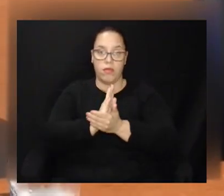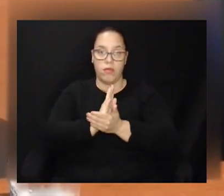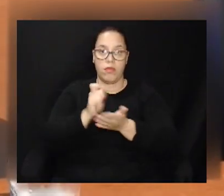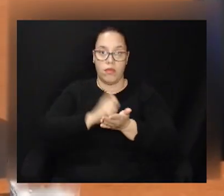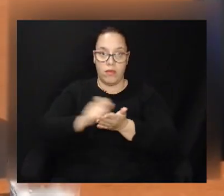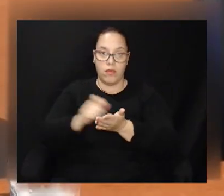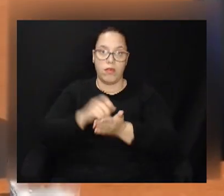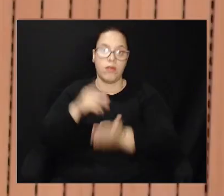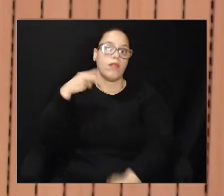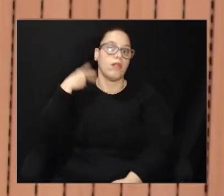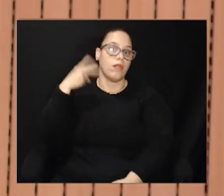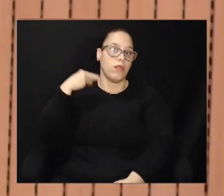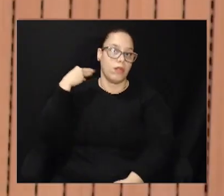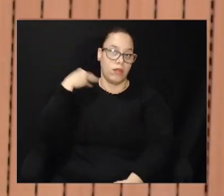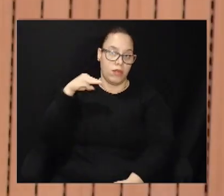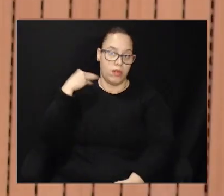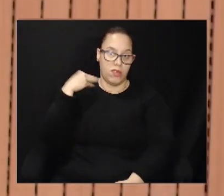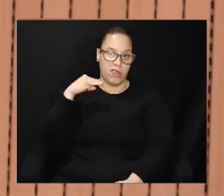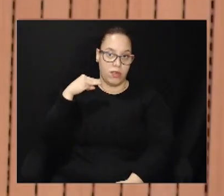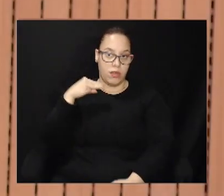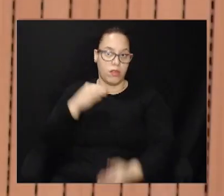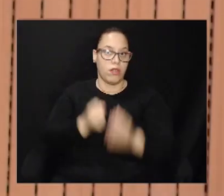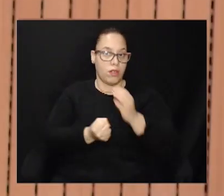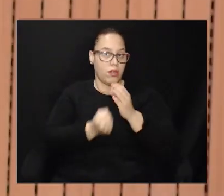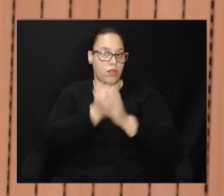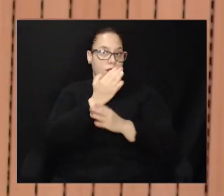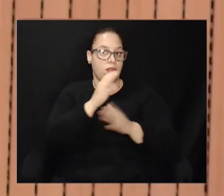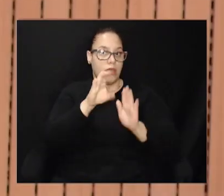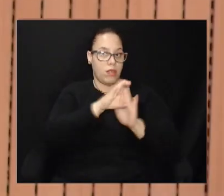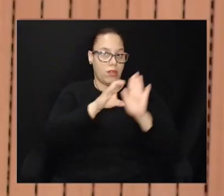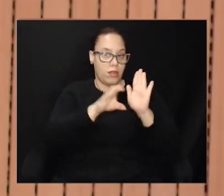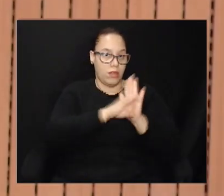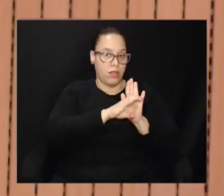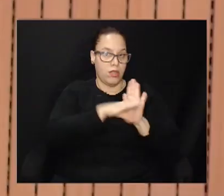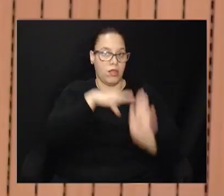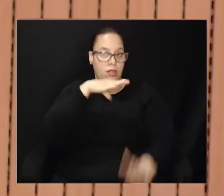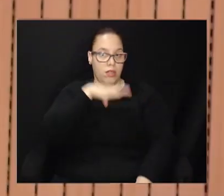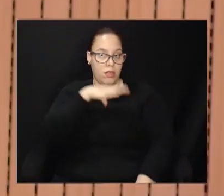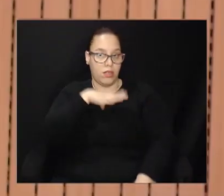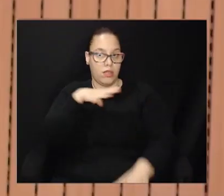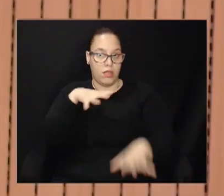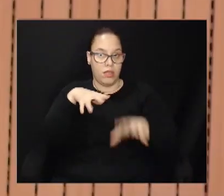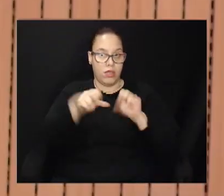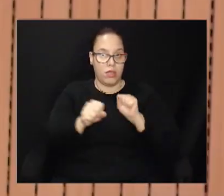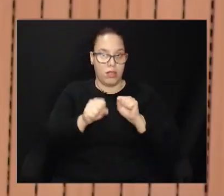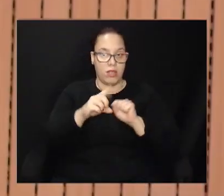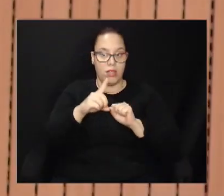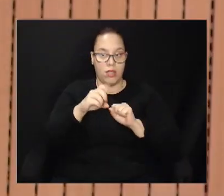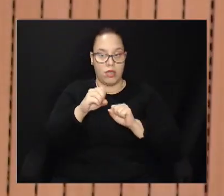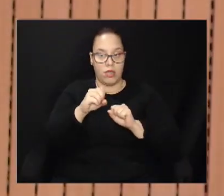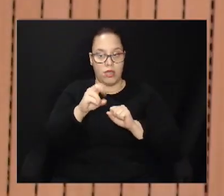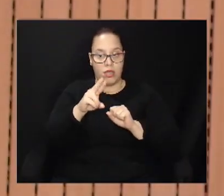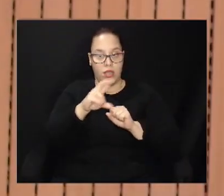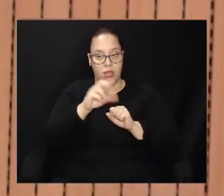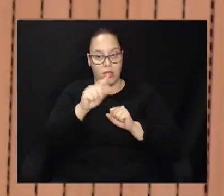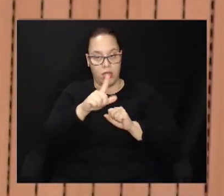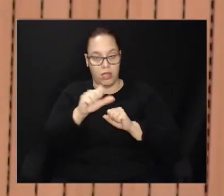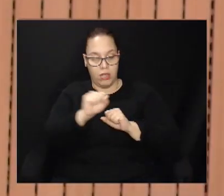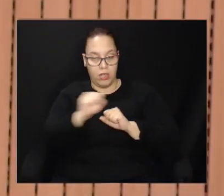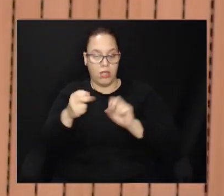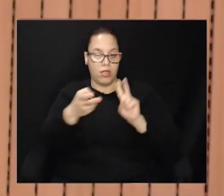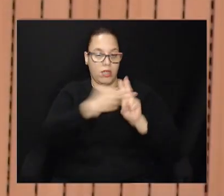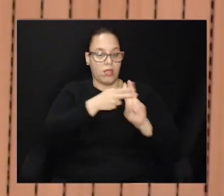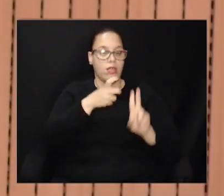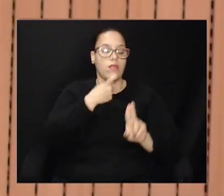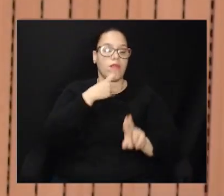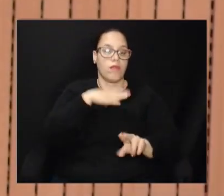vereadora Mariana Conte, que cria o Programa Municipal de Formação de Doulas no SUS Campinas, baseado